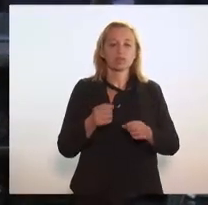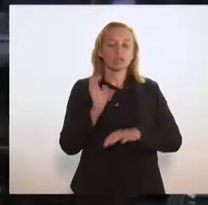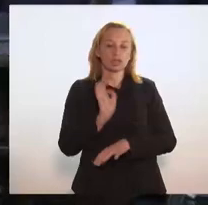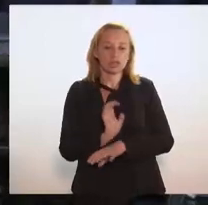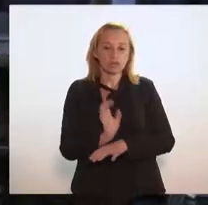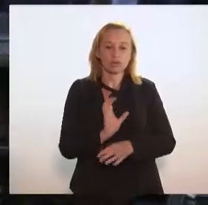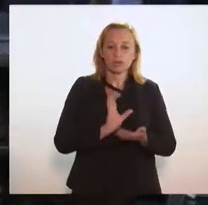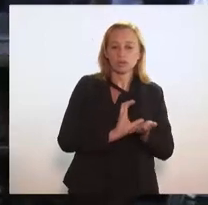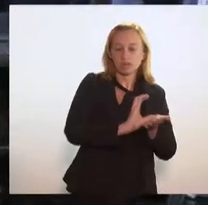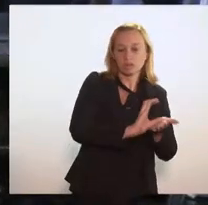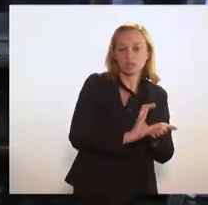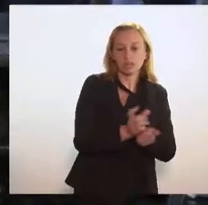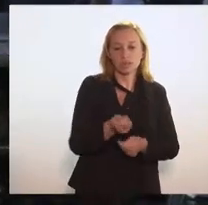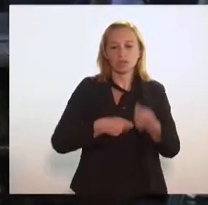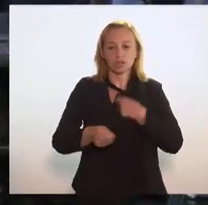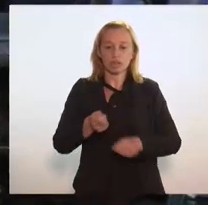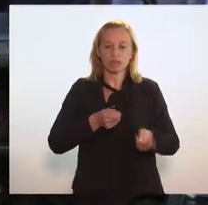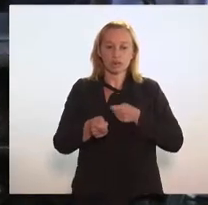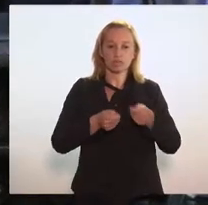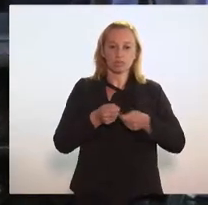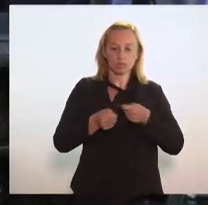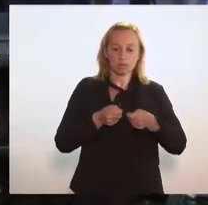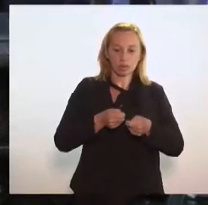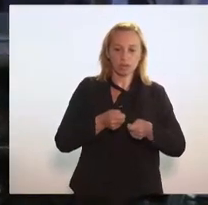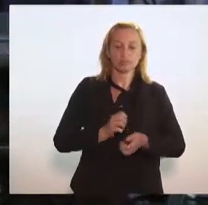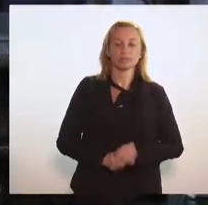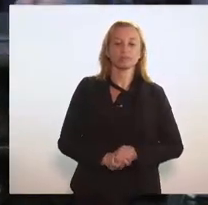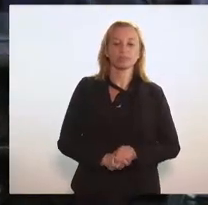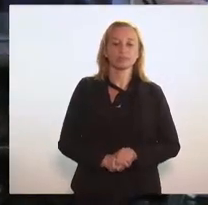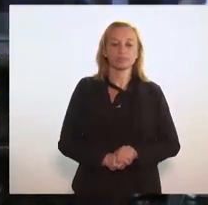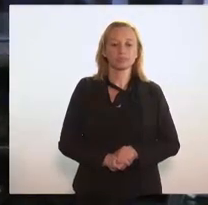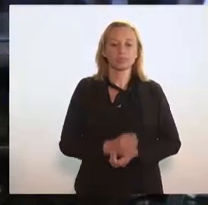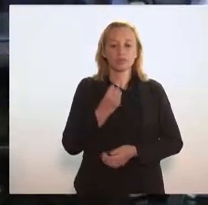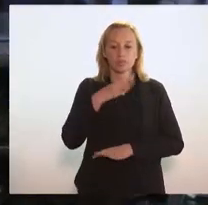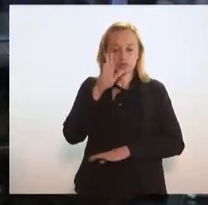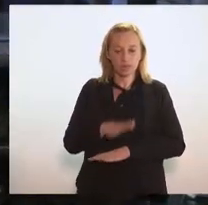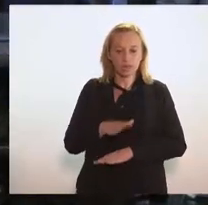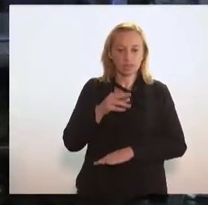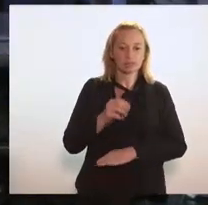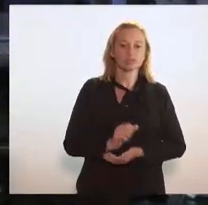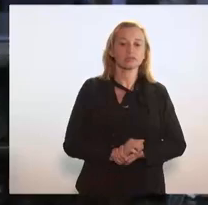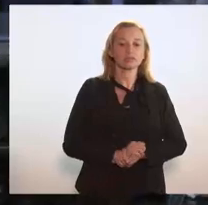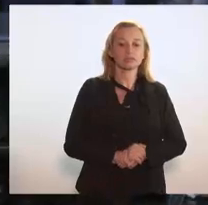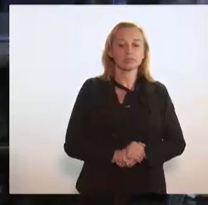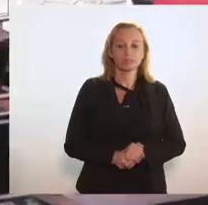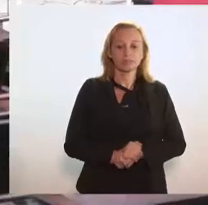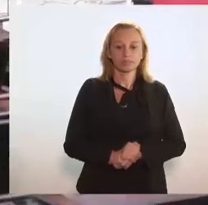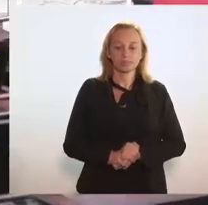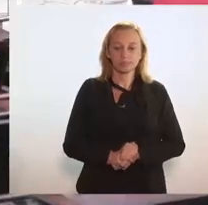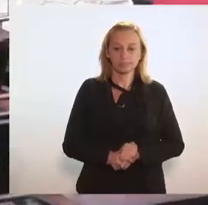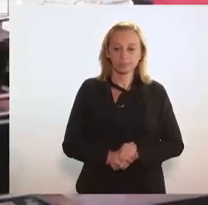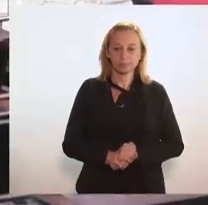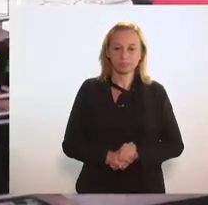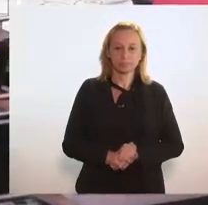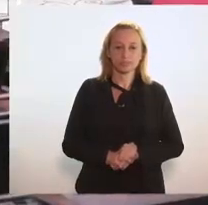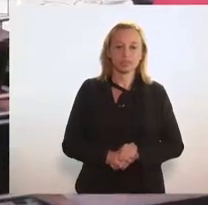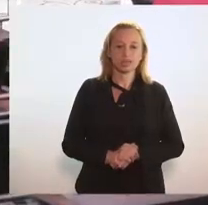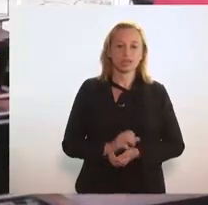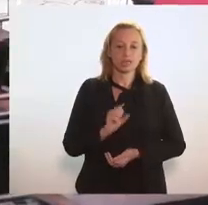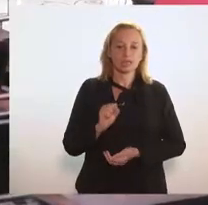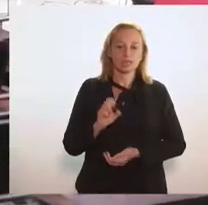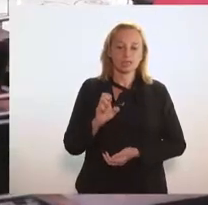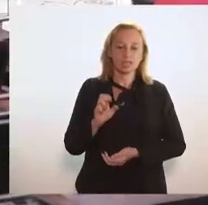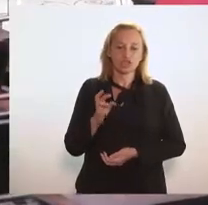e de orçamento Finanças fiscalização financeira e controle Boa tarde Marcos Oi Serginho